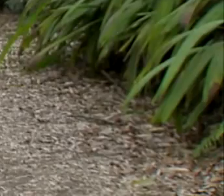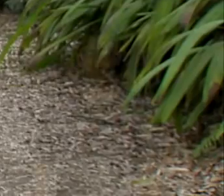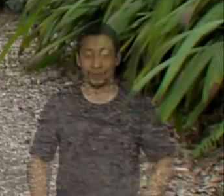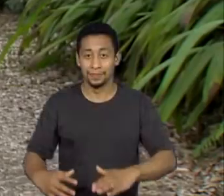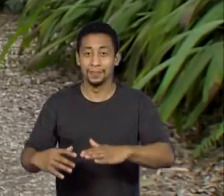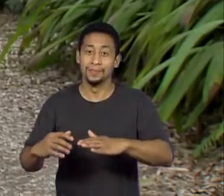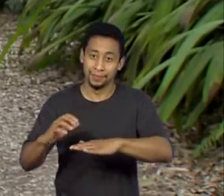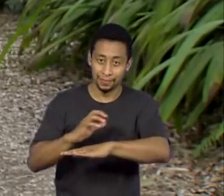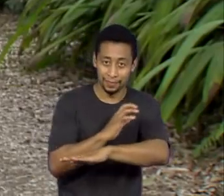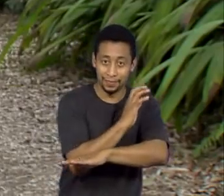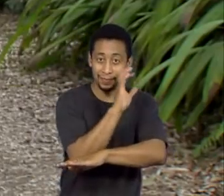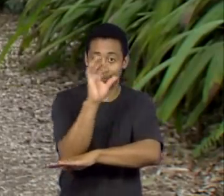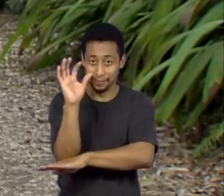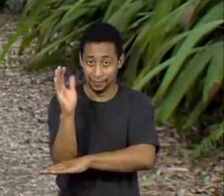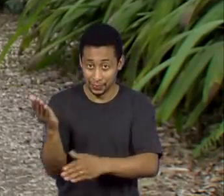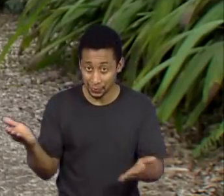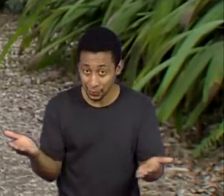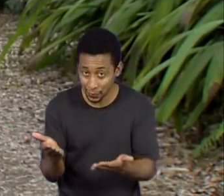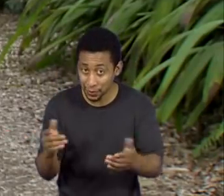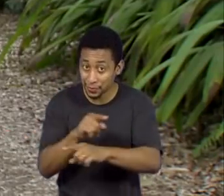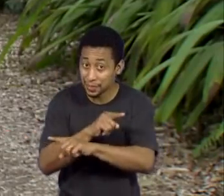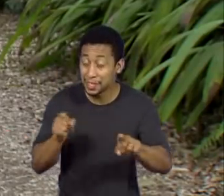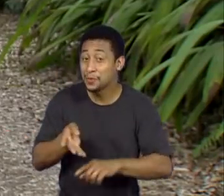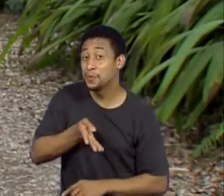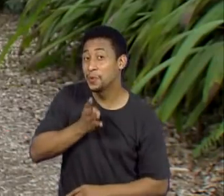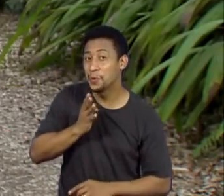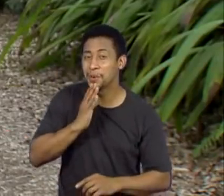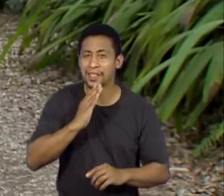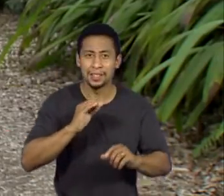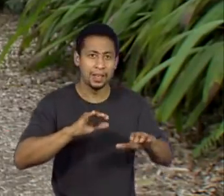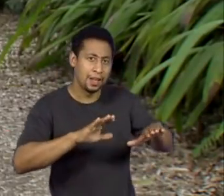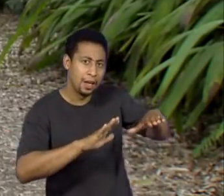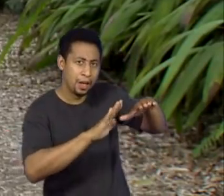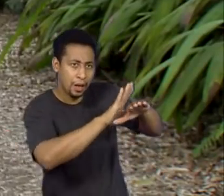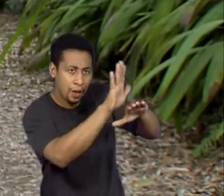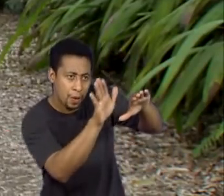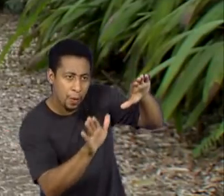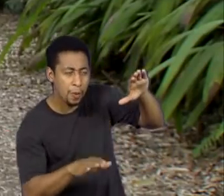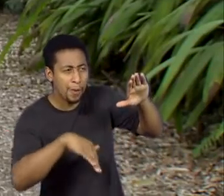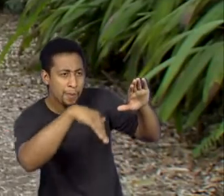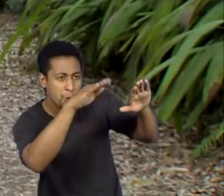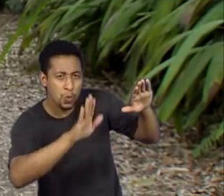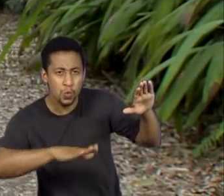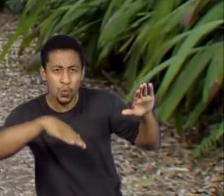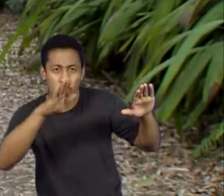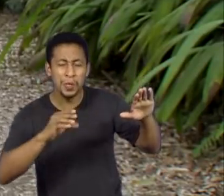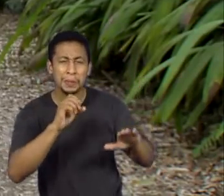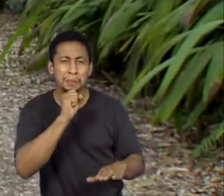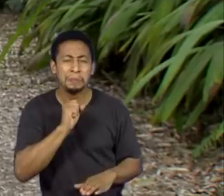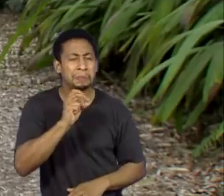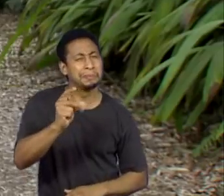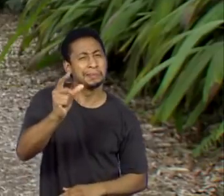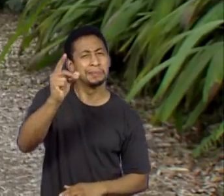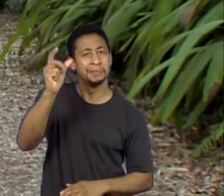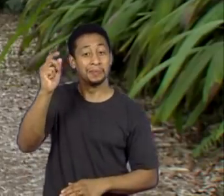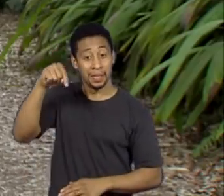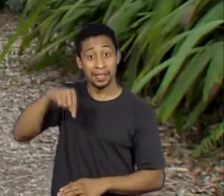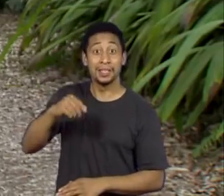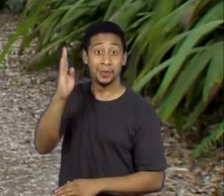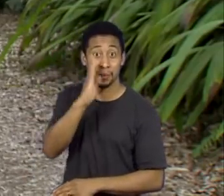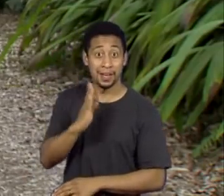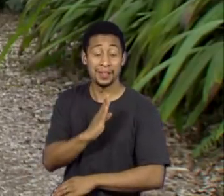No Repórter Eco de hoje, conheça as imagens e pinturas rupestres da pré-história do Brasil, registradas no interior